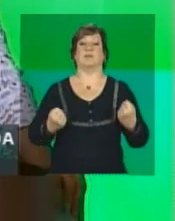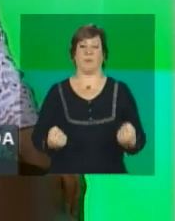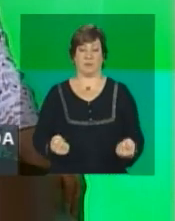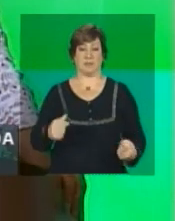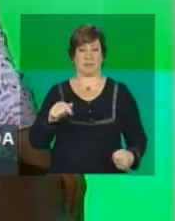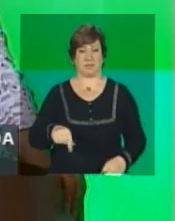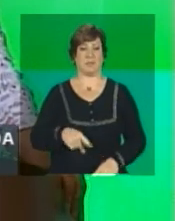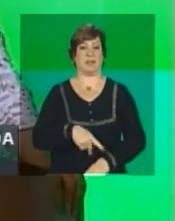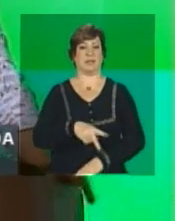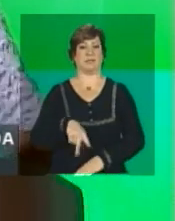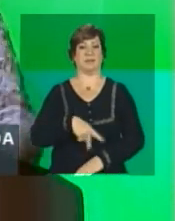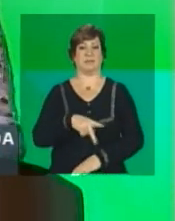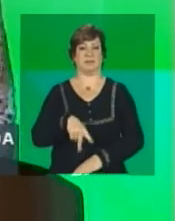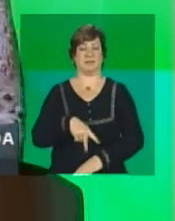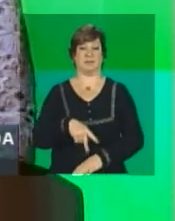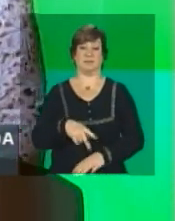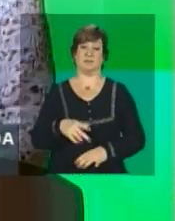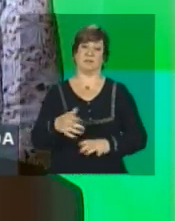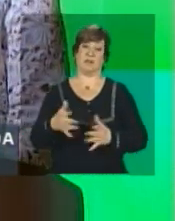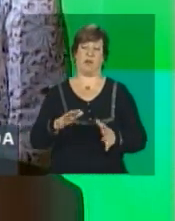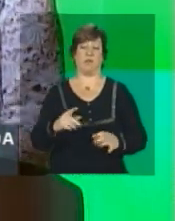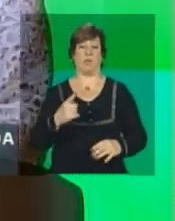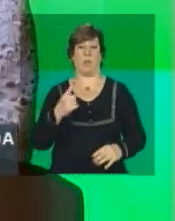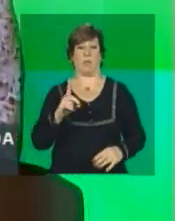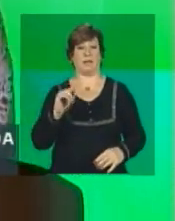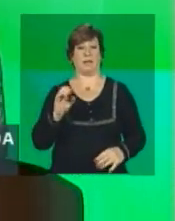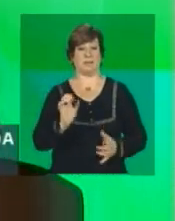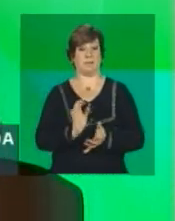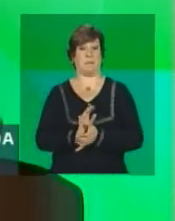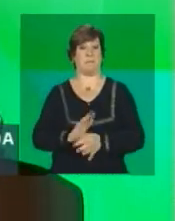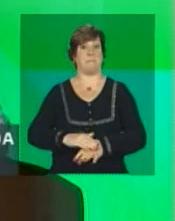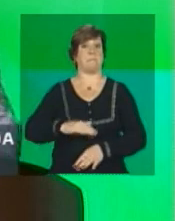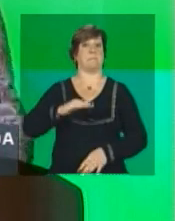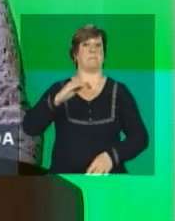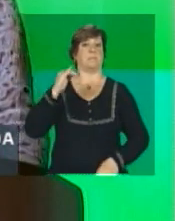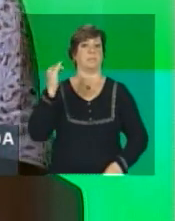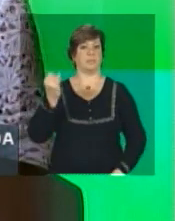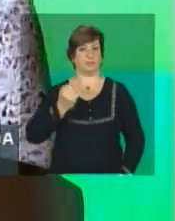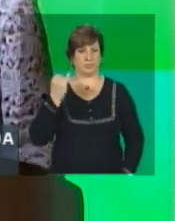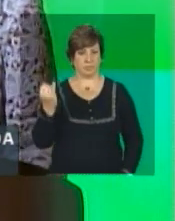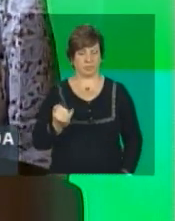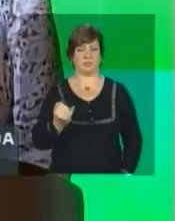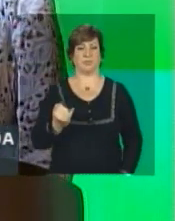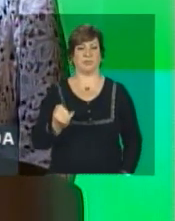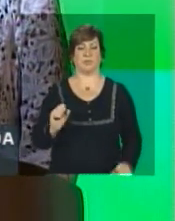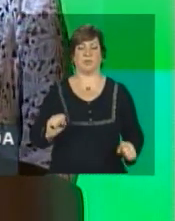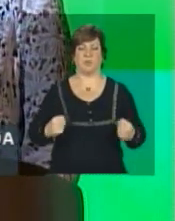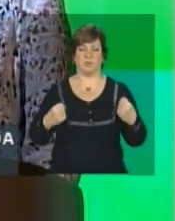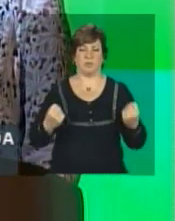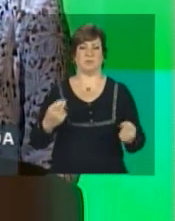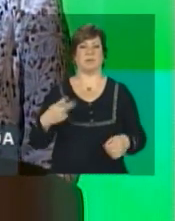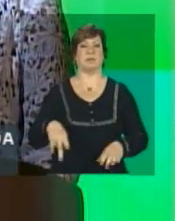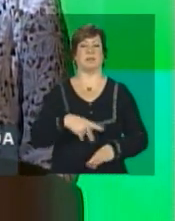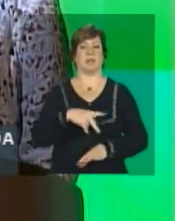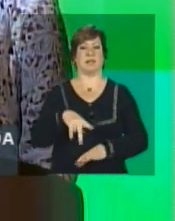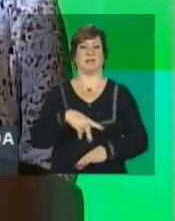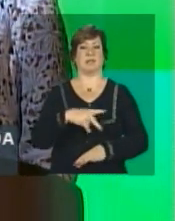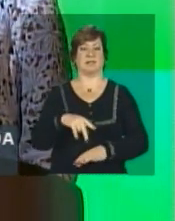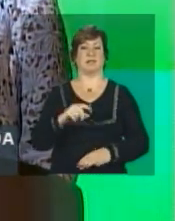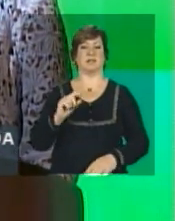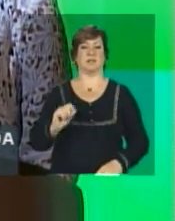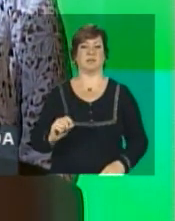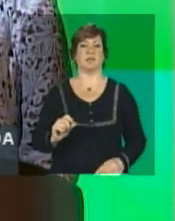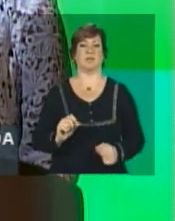desse país, talvez uma das partes mais relevantes do esforço desse país de